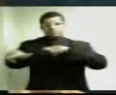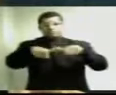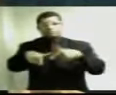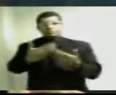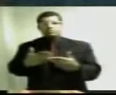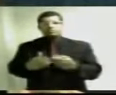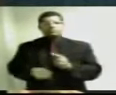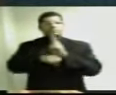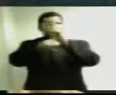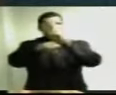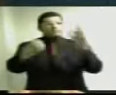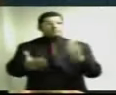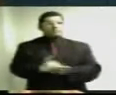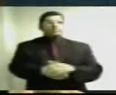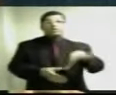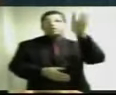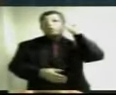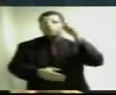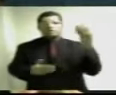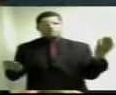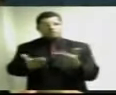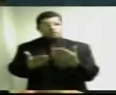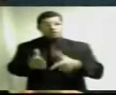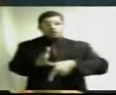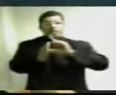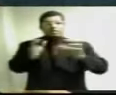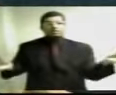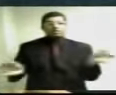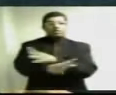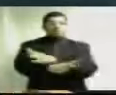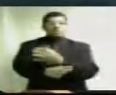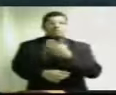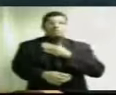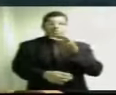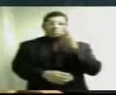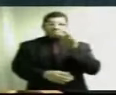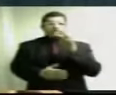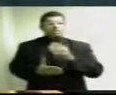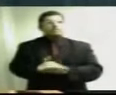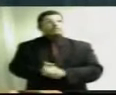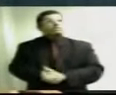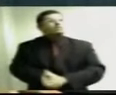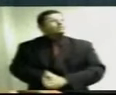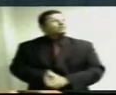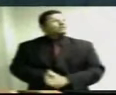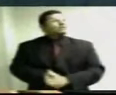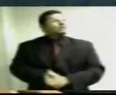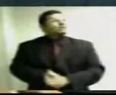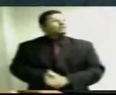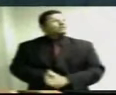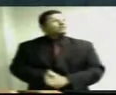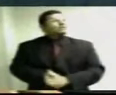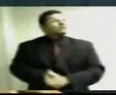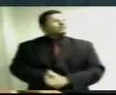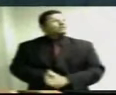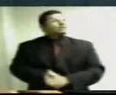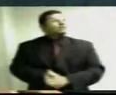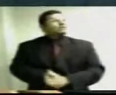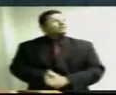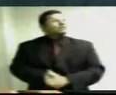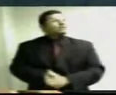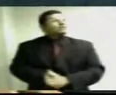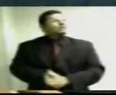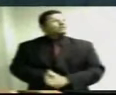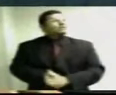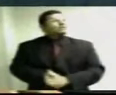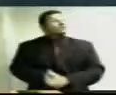estabelecer com os seus representantes. Eu ouço Vossa Excelência antes de encerrar esta minha fala. Deputado Marcelo, eu